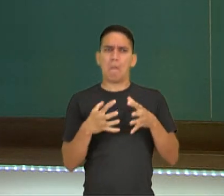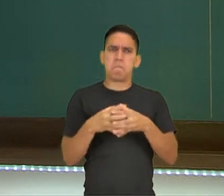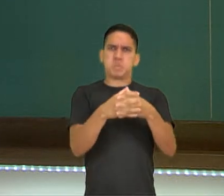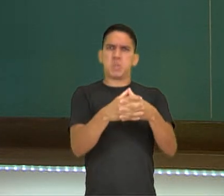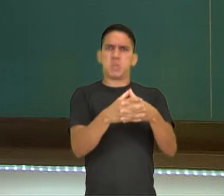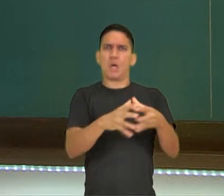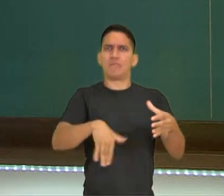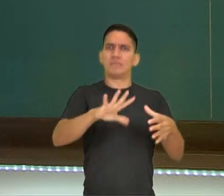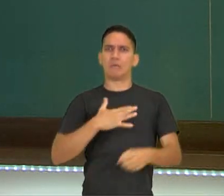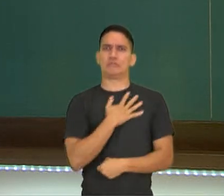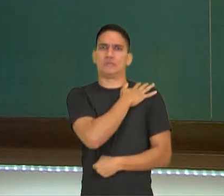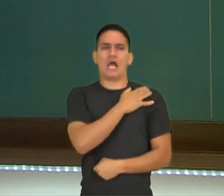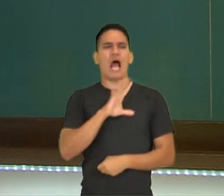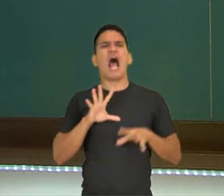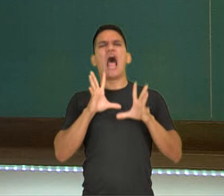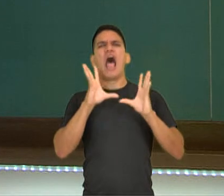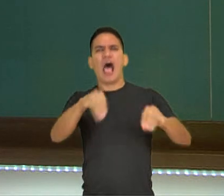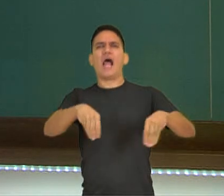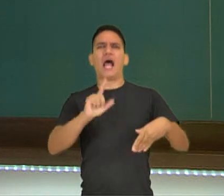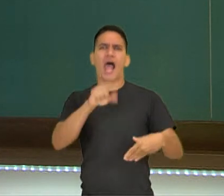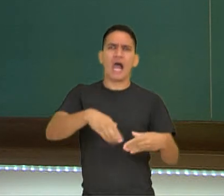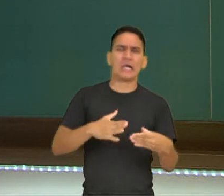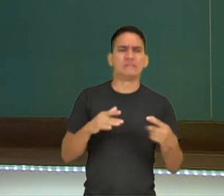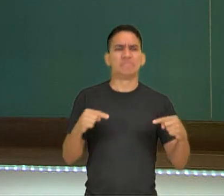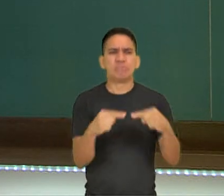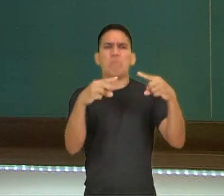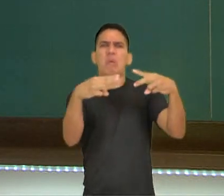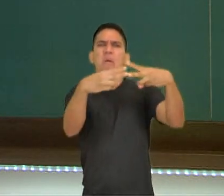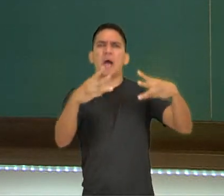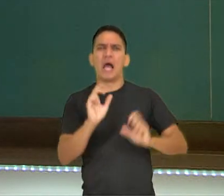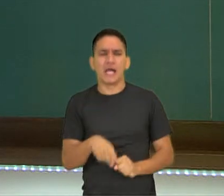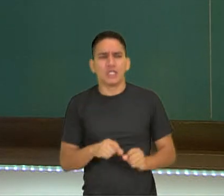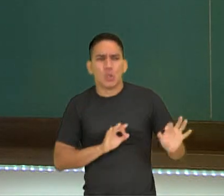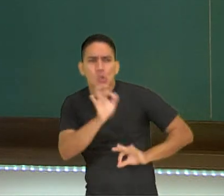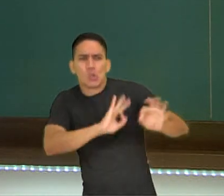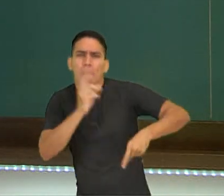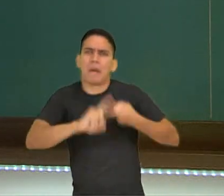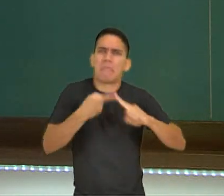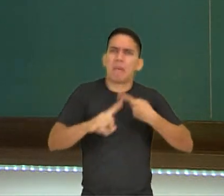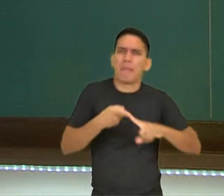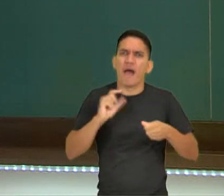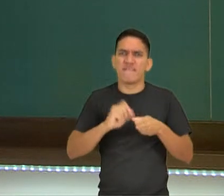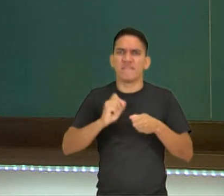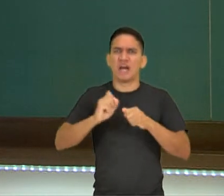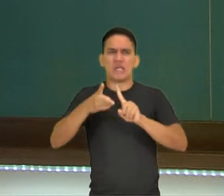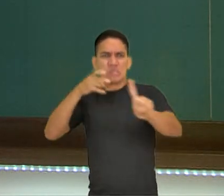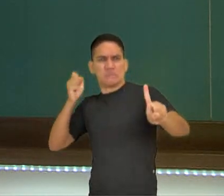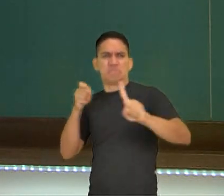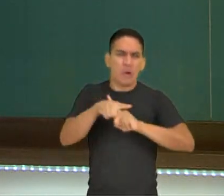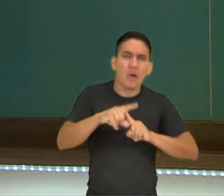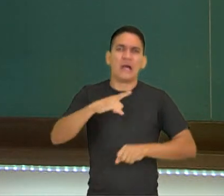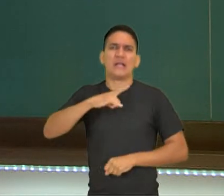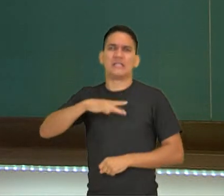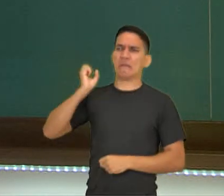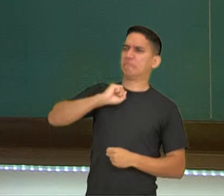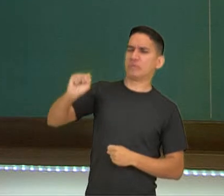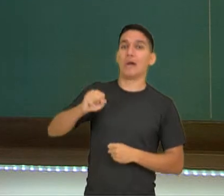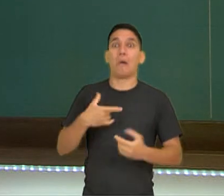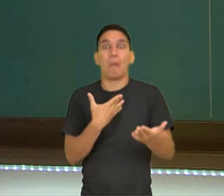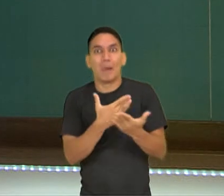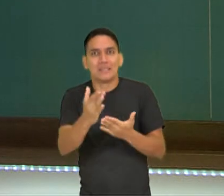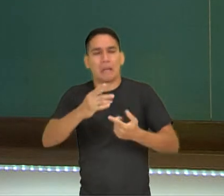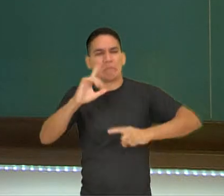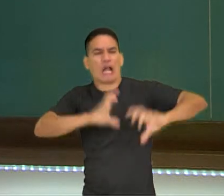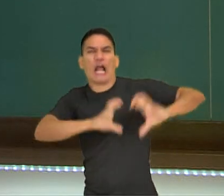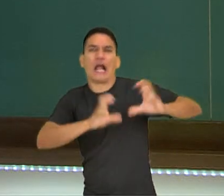isso aí. Vamos também preparar a galera, os cuxitas, e virar grandes arqueiros. Isso mesmo, tem